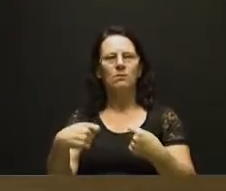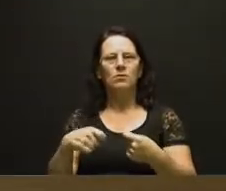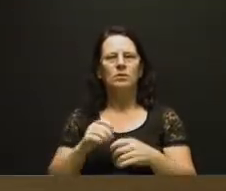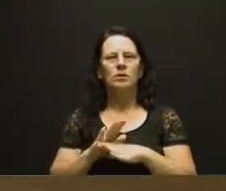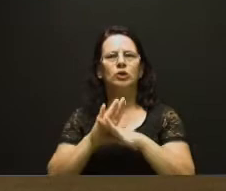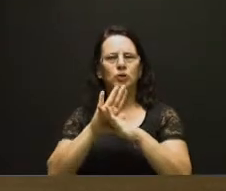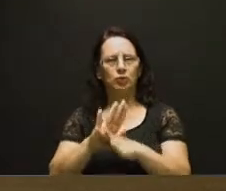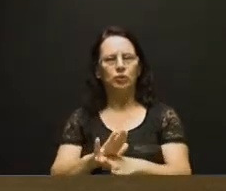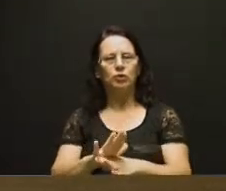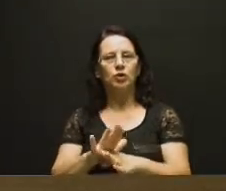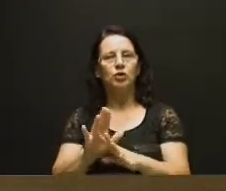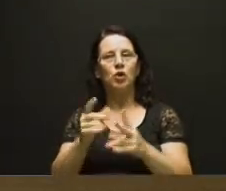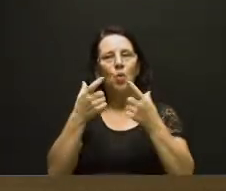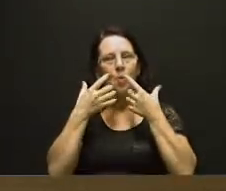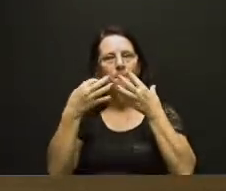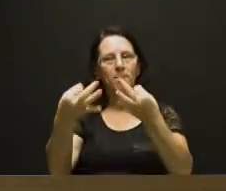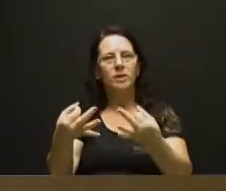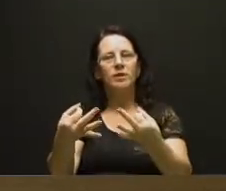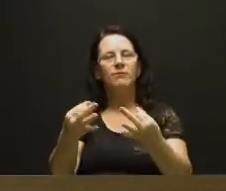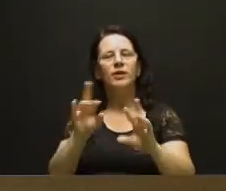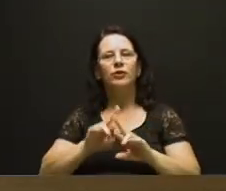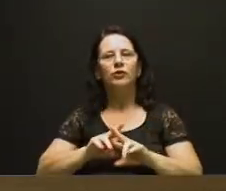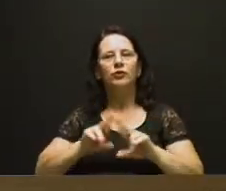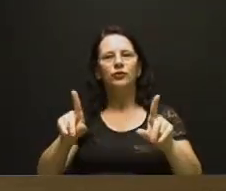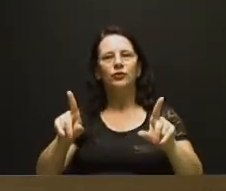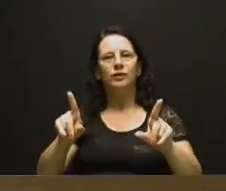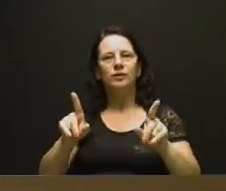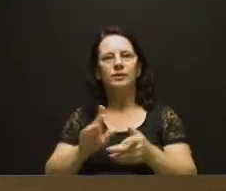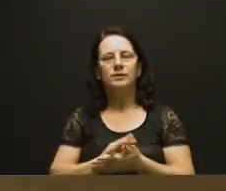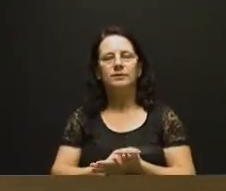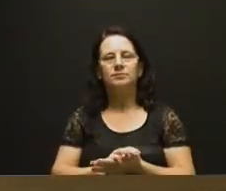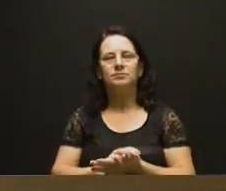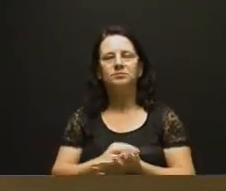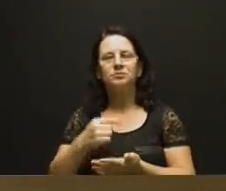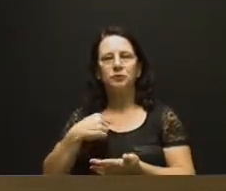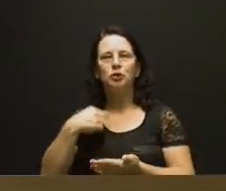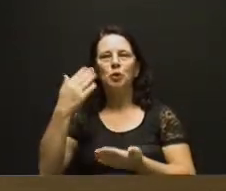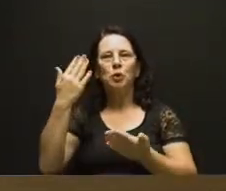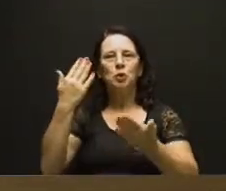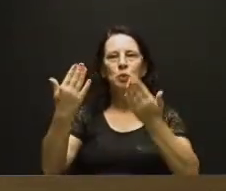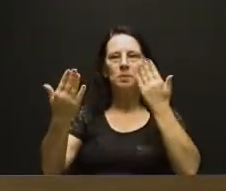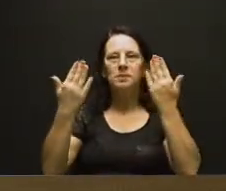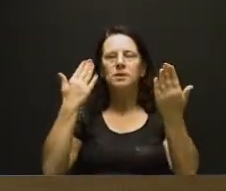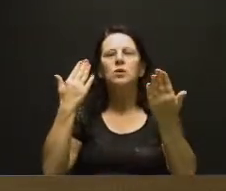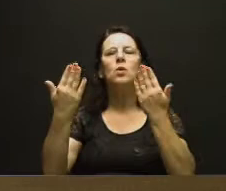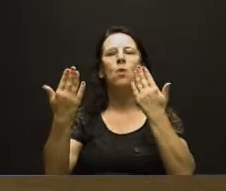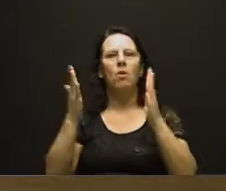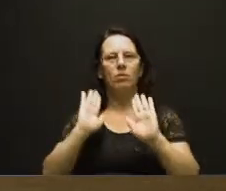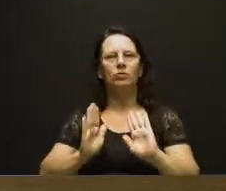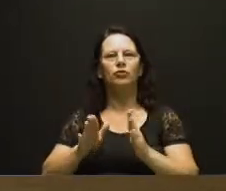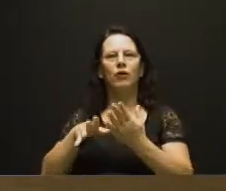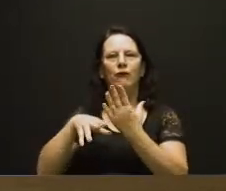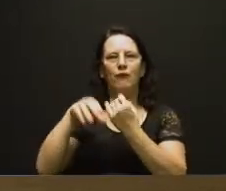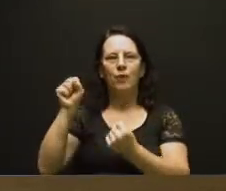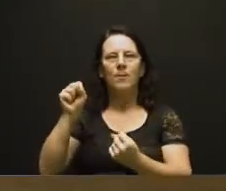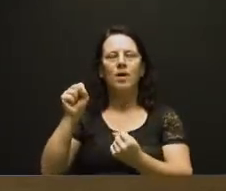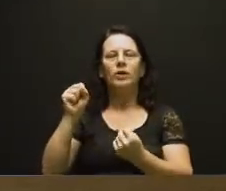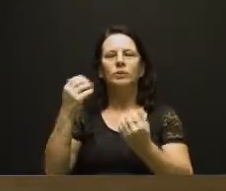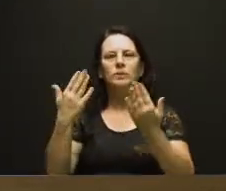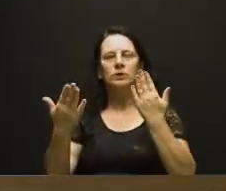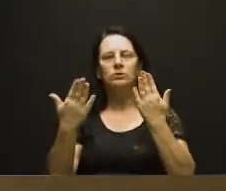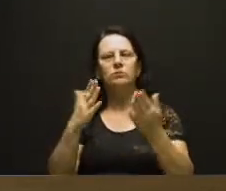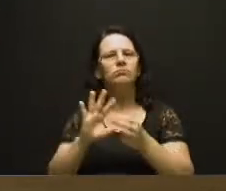olhadas diferente eu sou psicólogo de formação e também estou